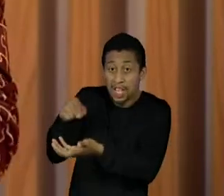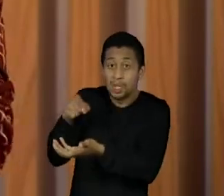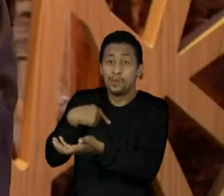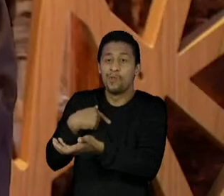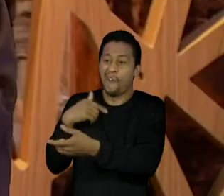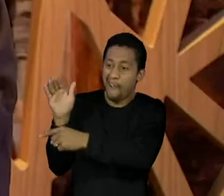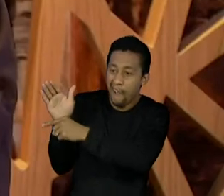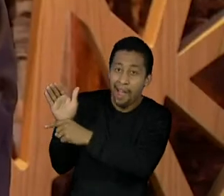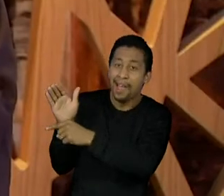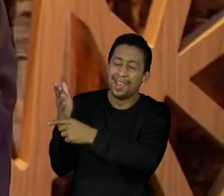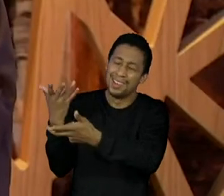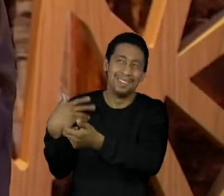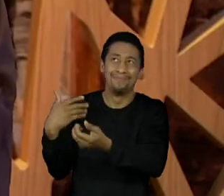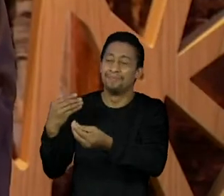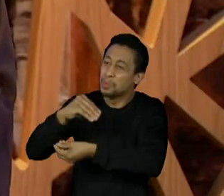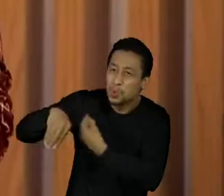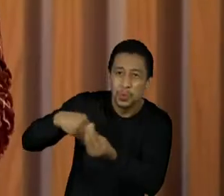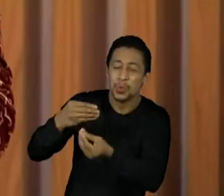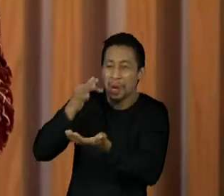eu tenho muita saudade